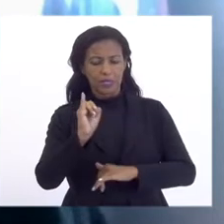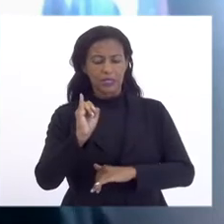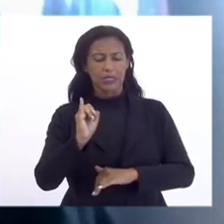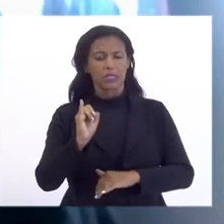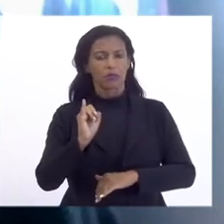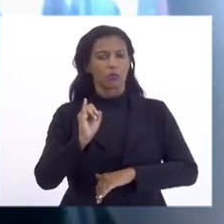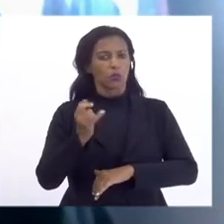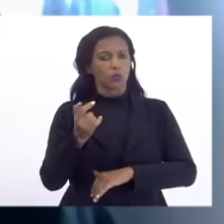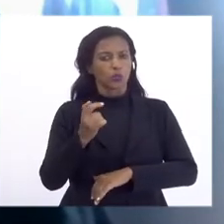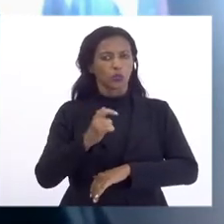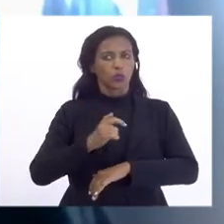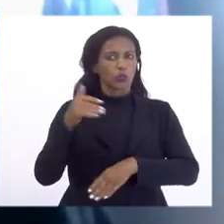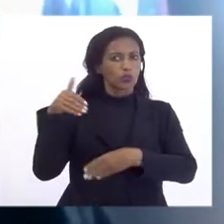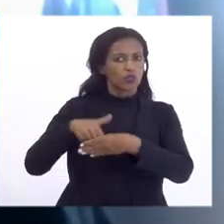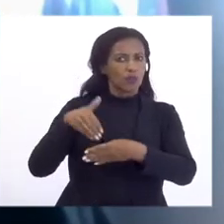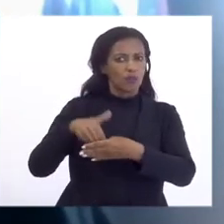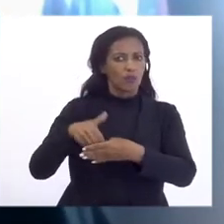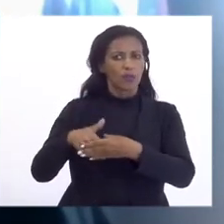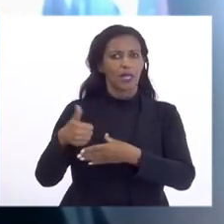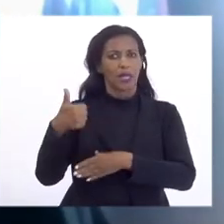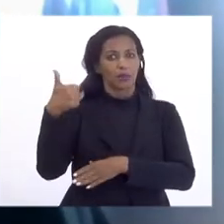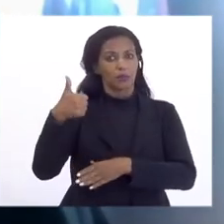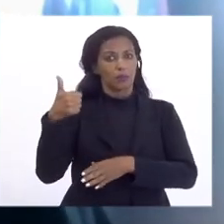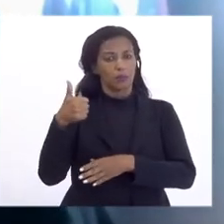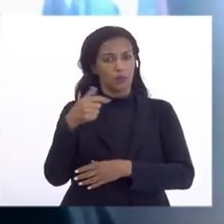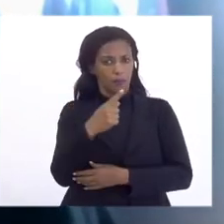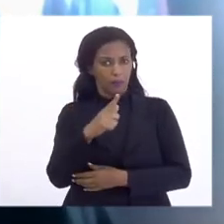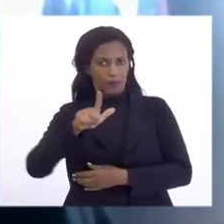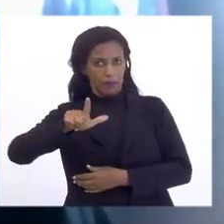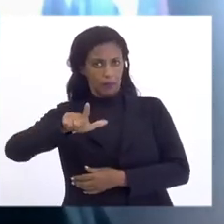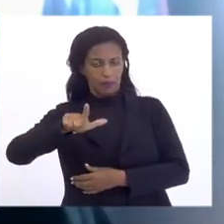tiver votado o primeiro projeto,